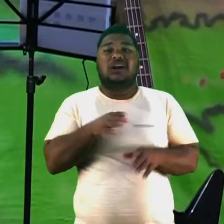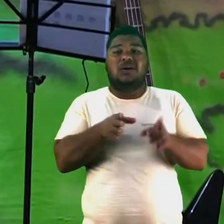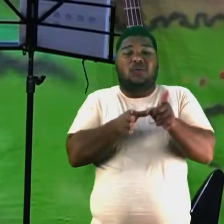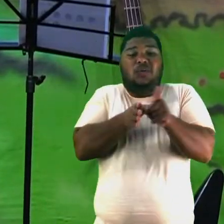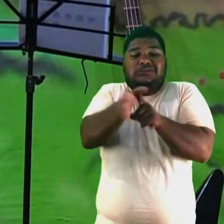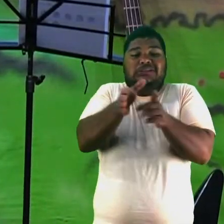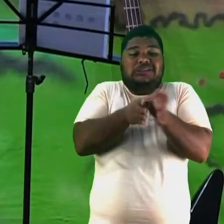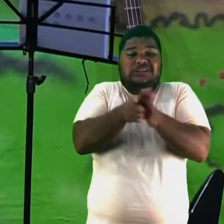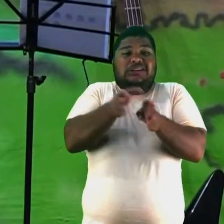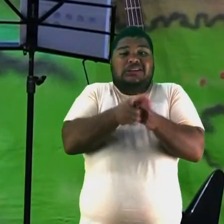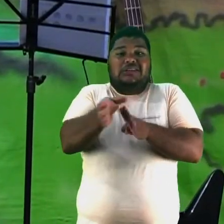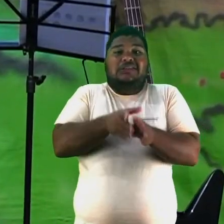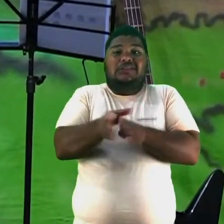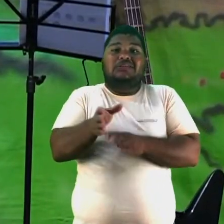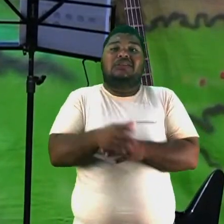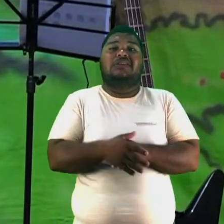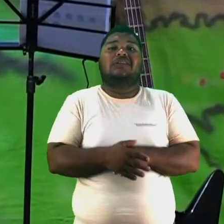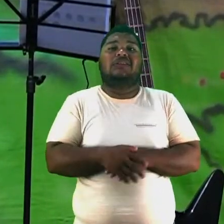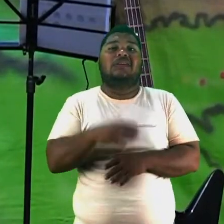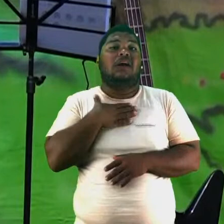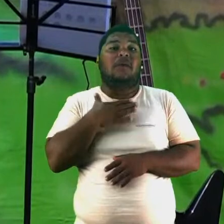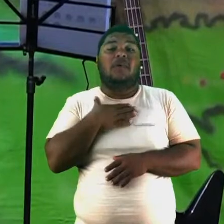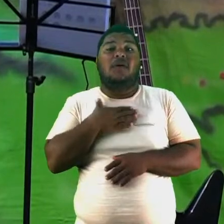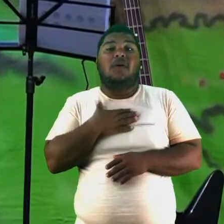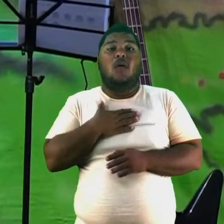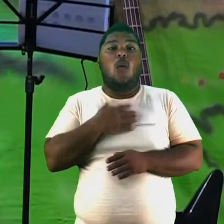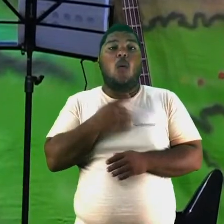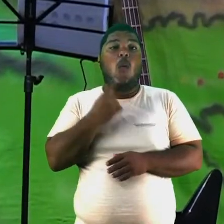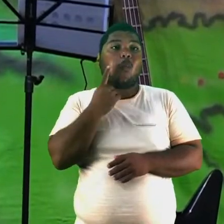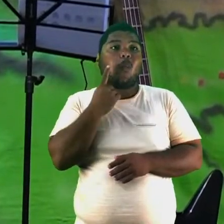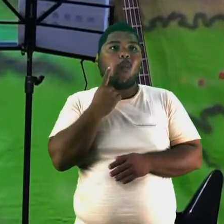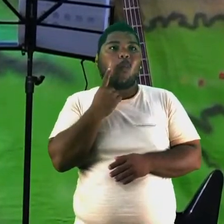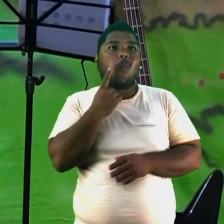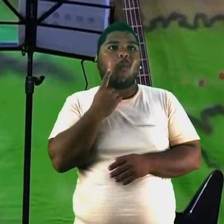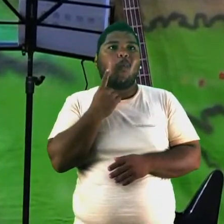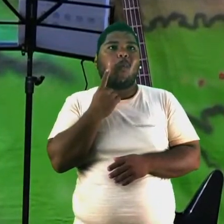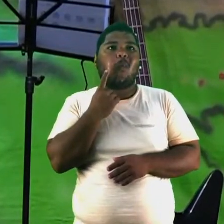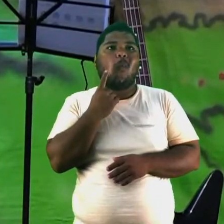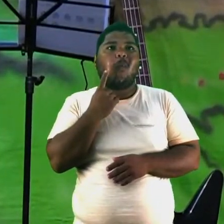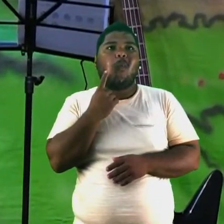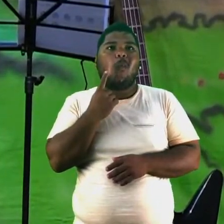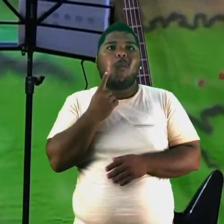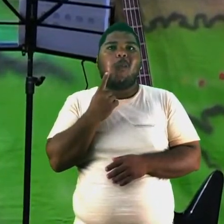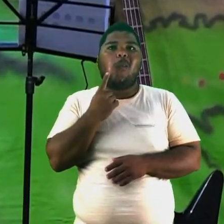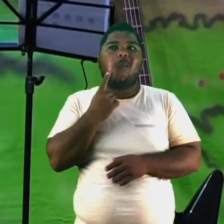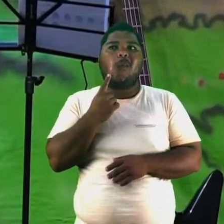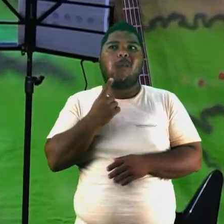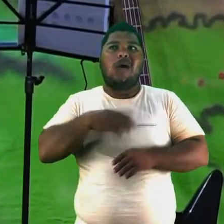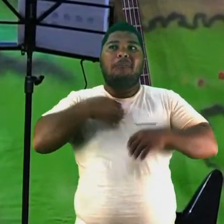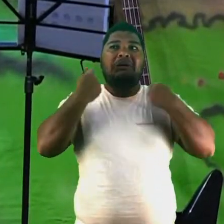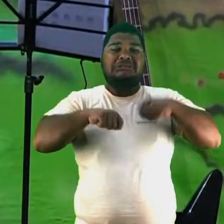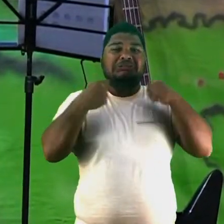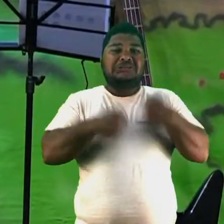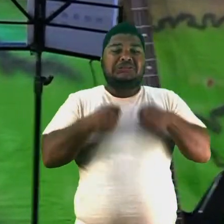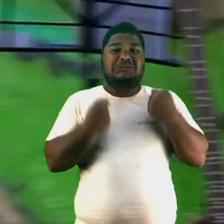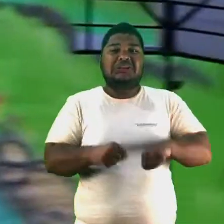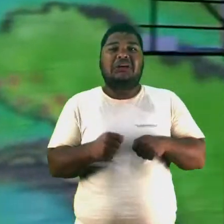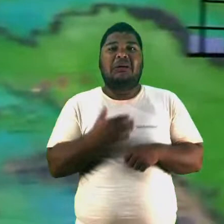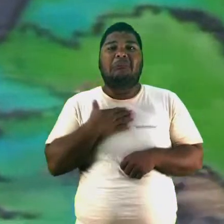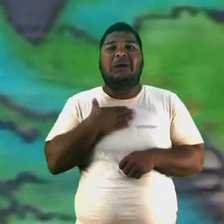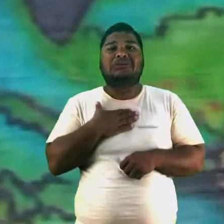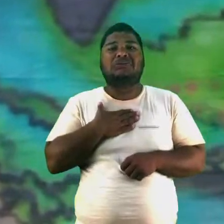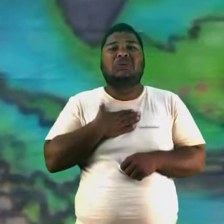Pastor, é que eu não consigo. O sexo é uma necessidade para mim. Eu estou divorciada. Eu não consigo,